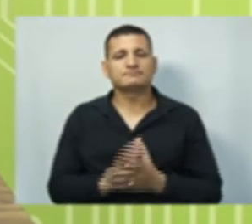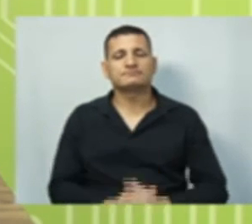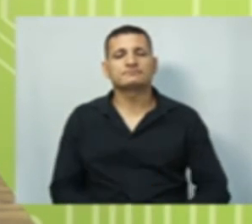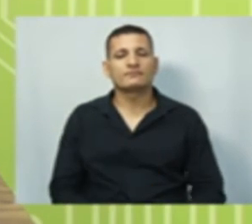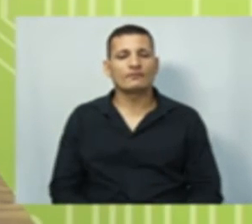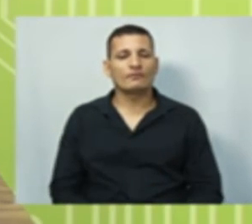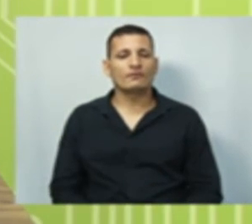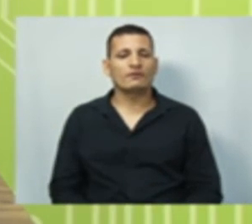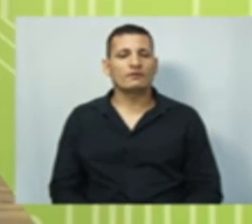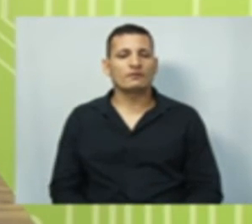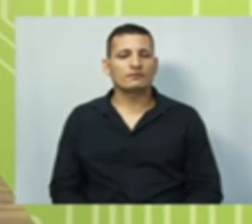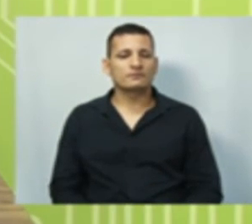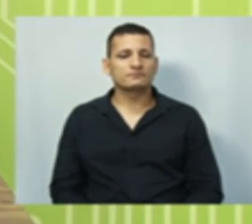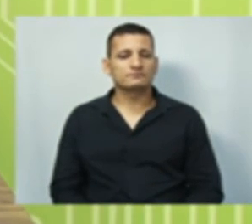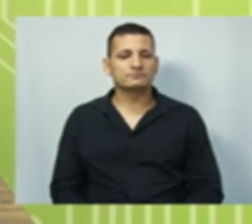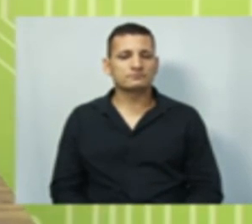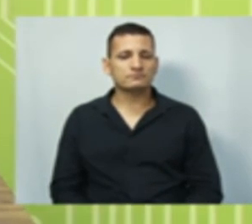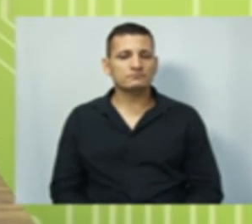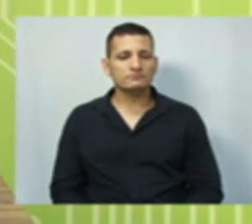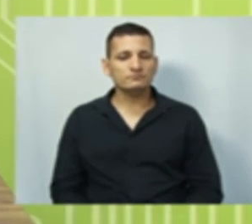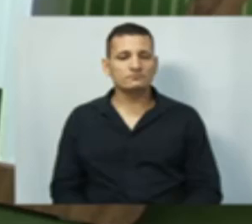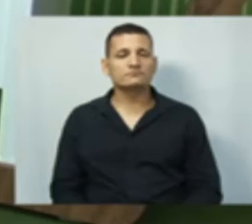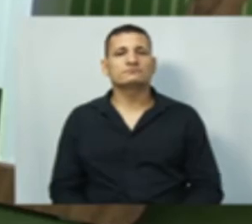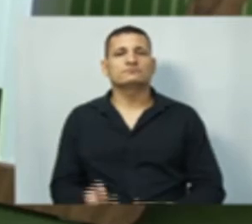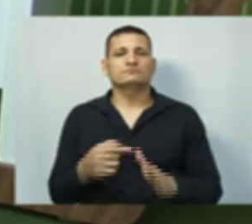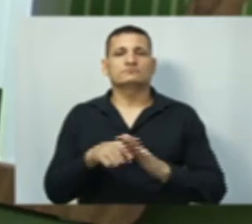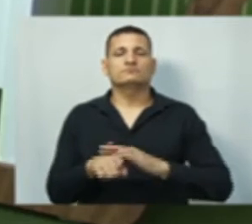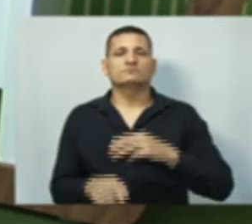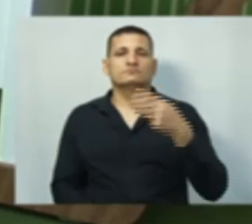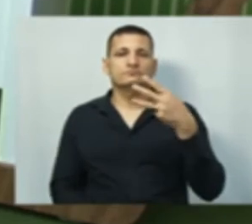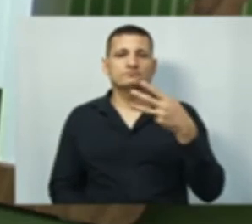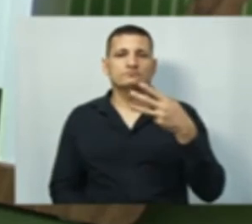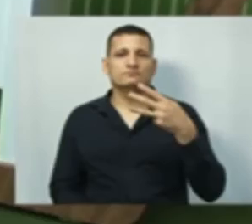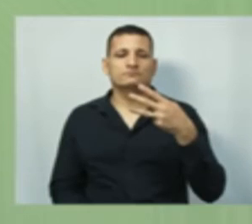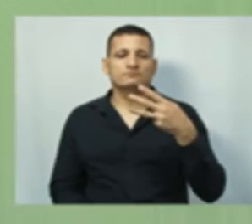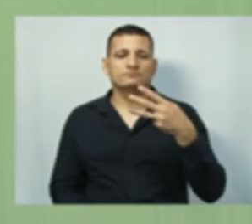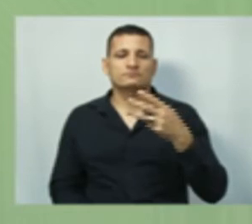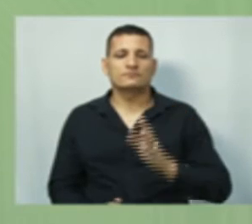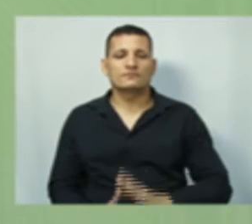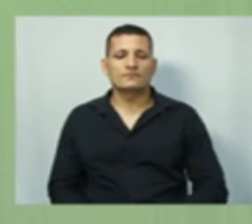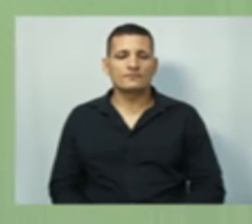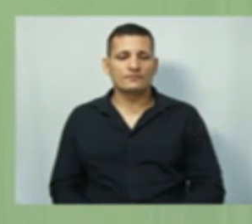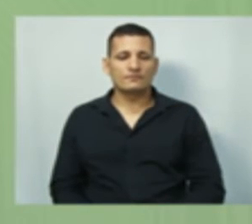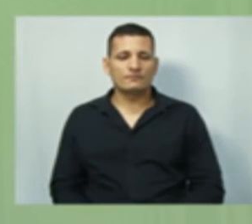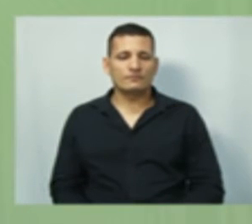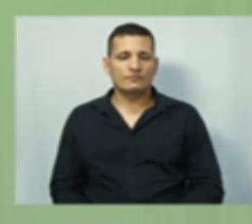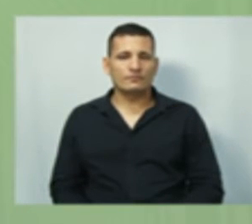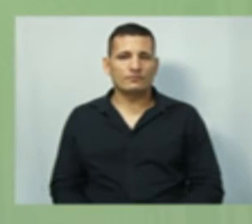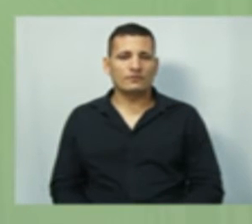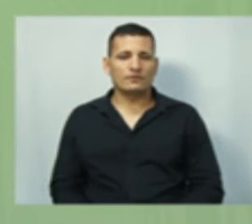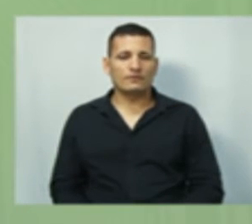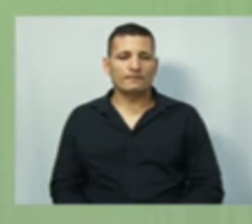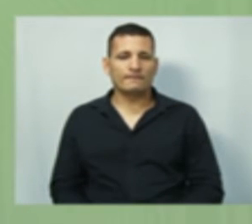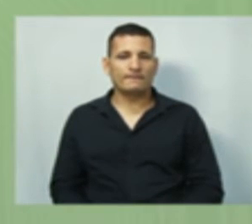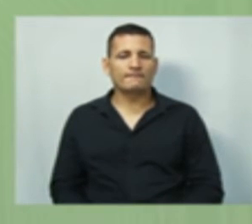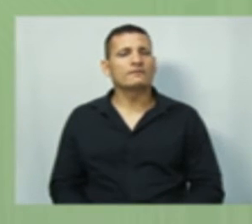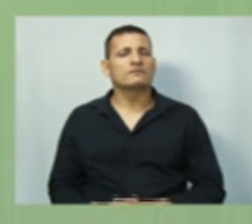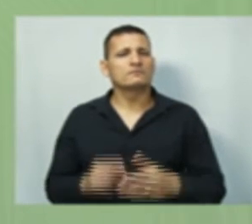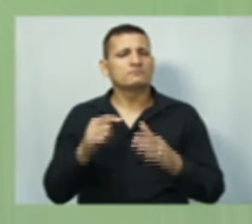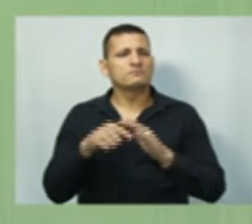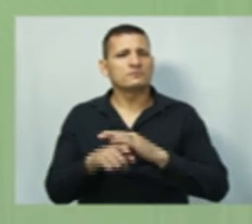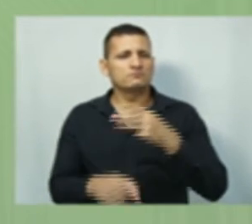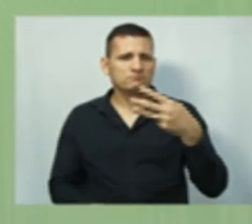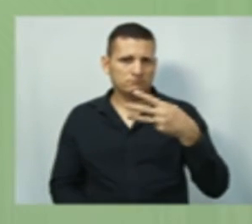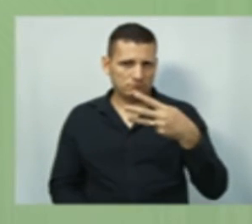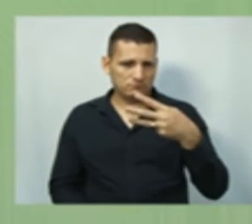sentido mesmo. Ok. Nós temos ainda uma terceira pergunta, né? Vamos para ela? A terceira pergunta: qual é